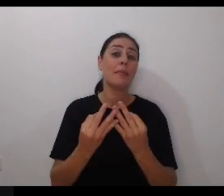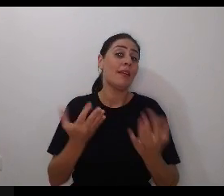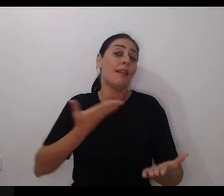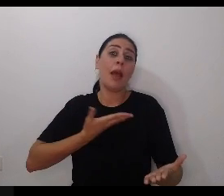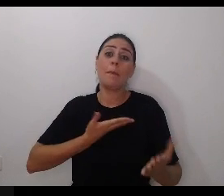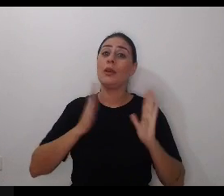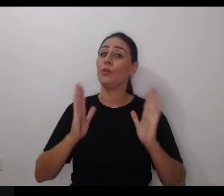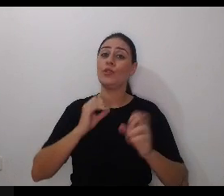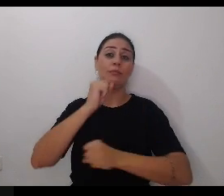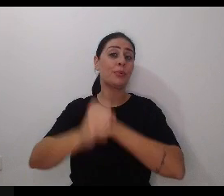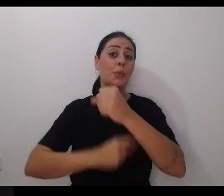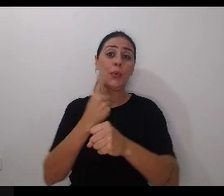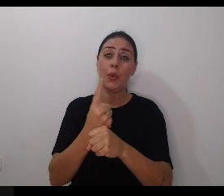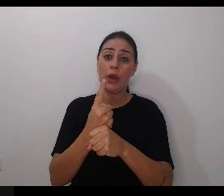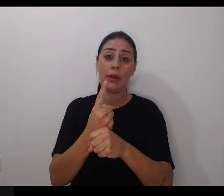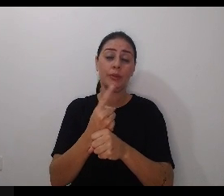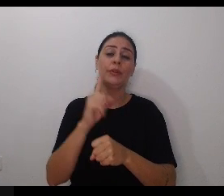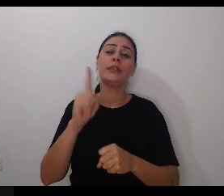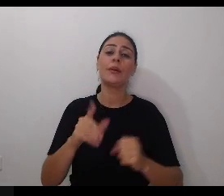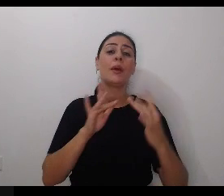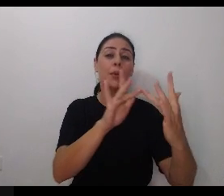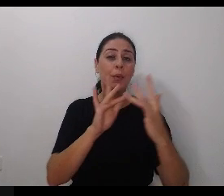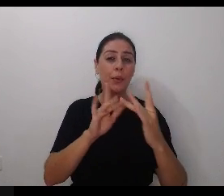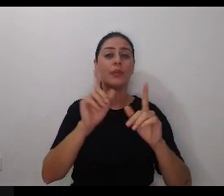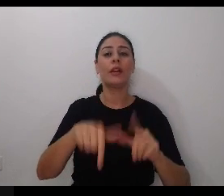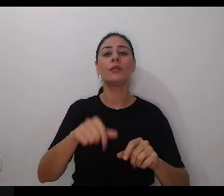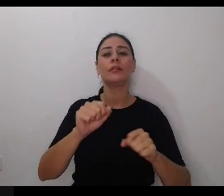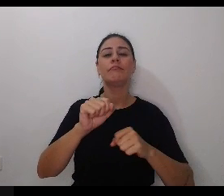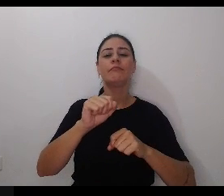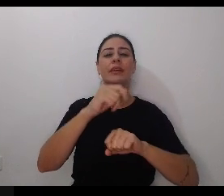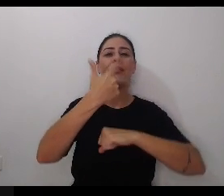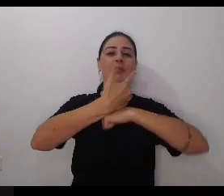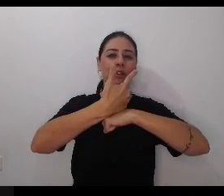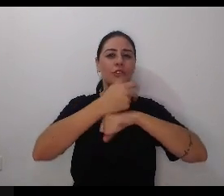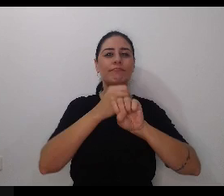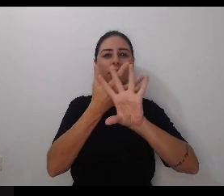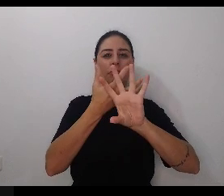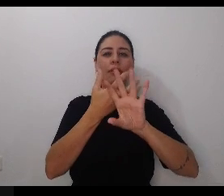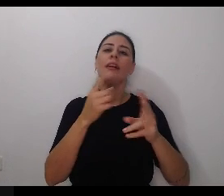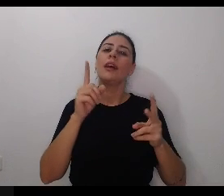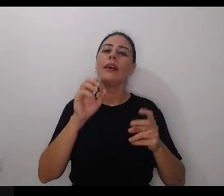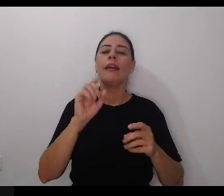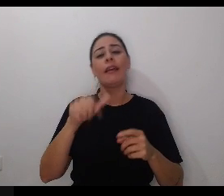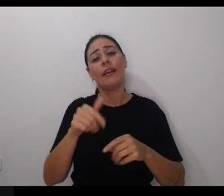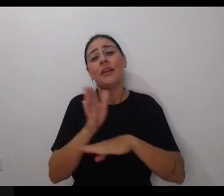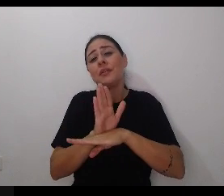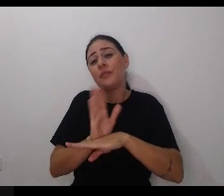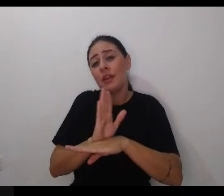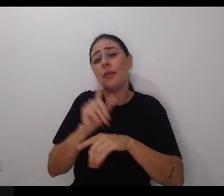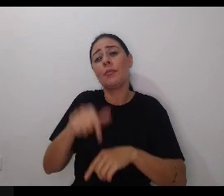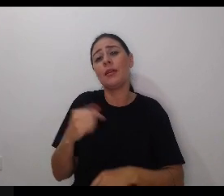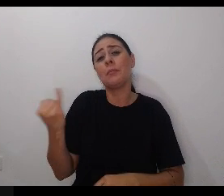muitas crianças estão sem ver familiares e amigos há 1 ano, né? Então, esse contato pelas